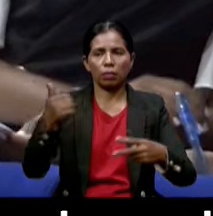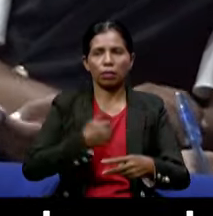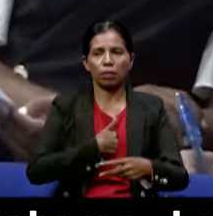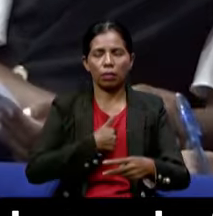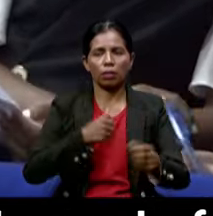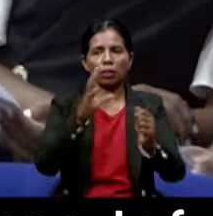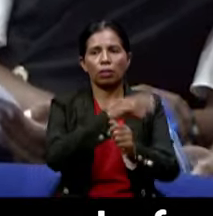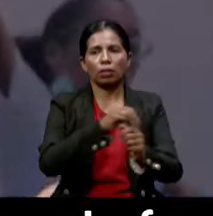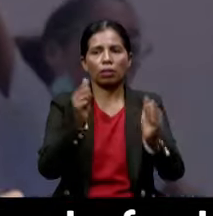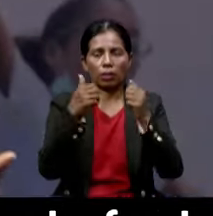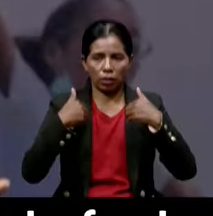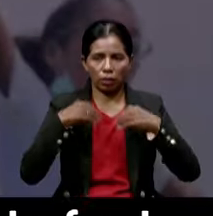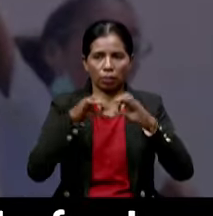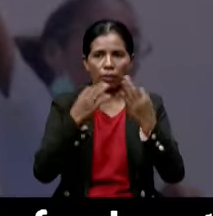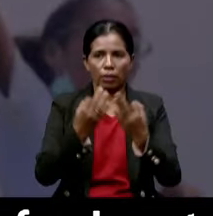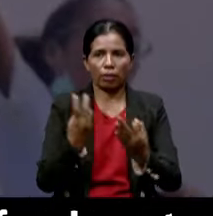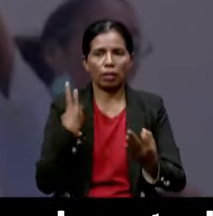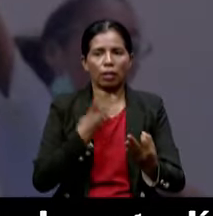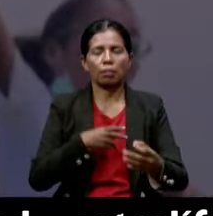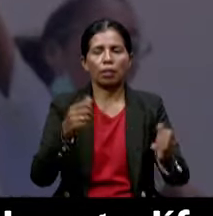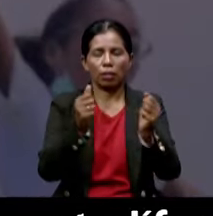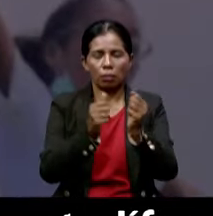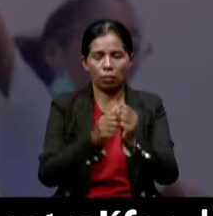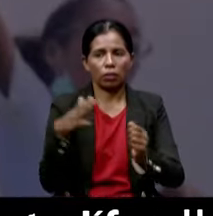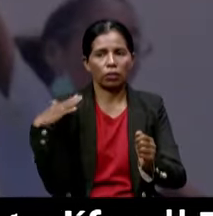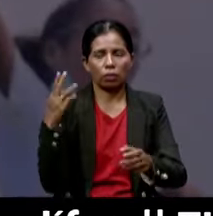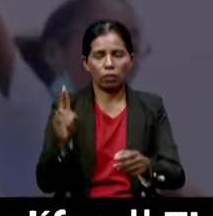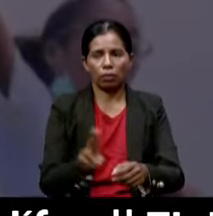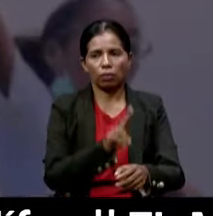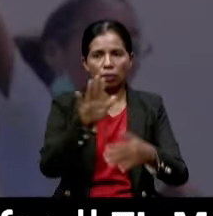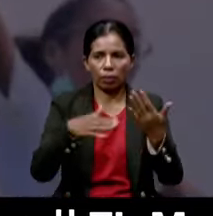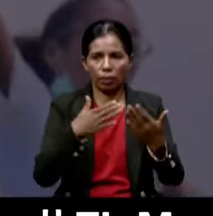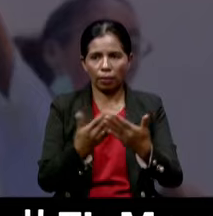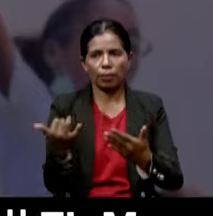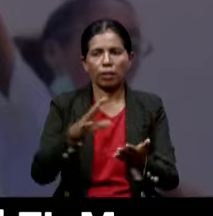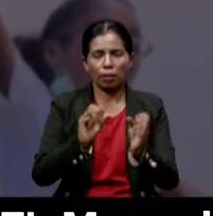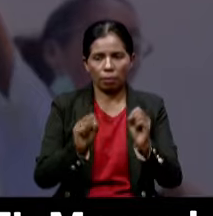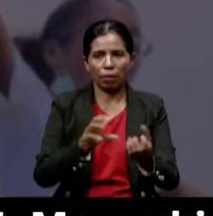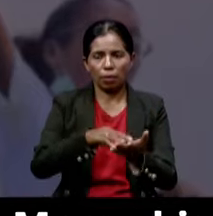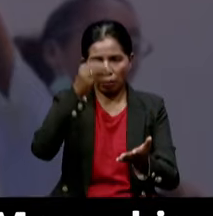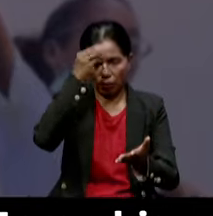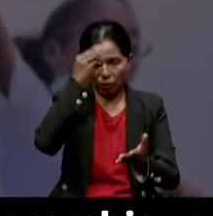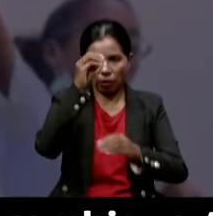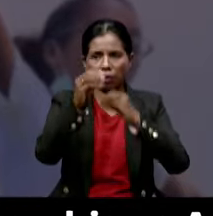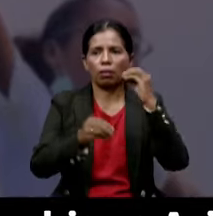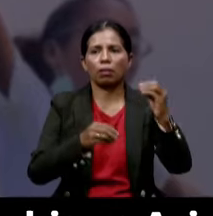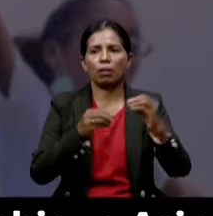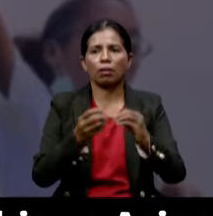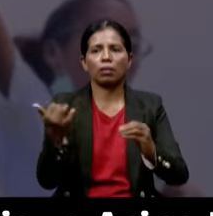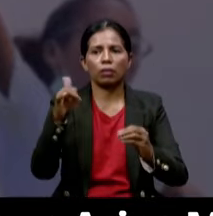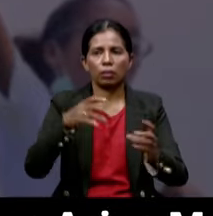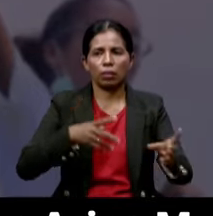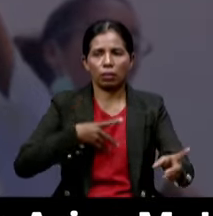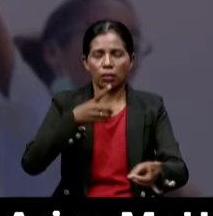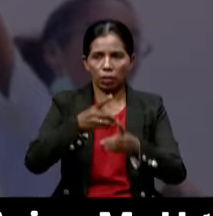a família. A minha muito que foi ensaiar a universidade, para sira bele aprende. Kona ba sira